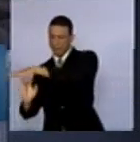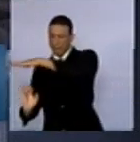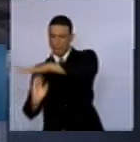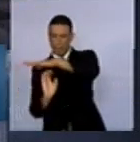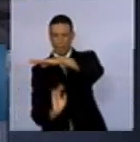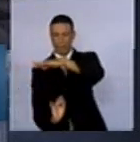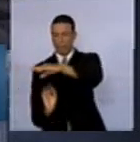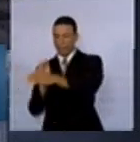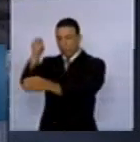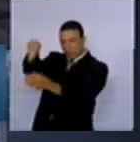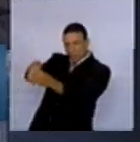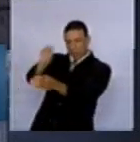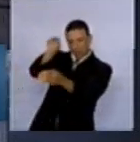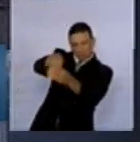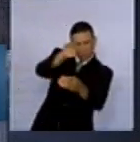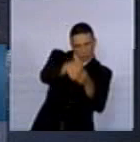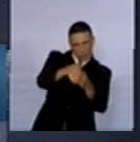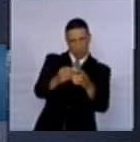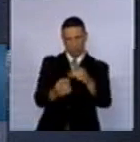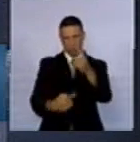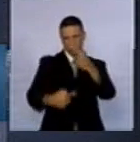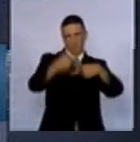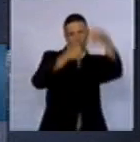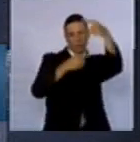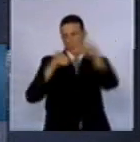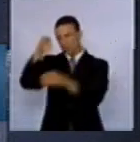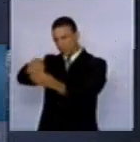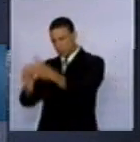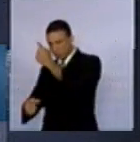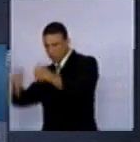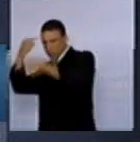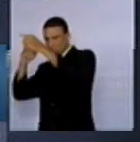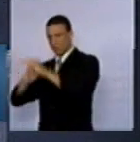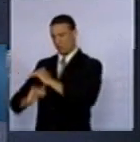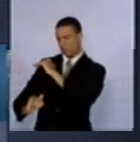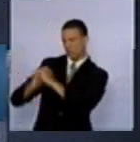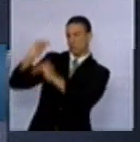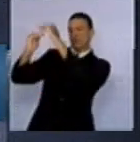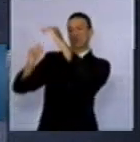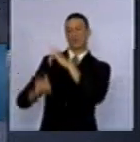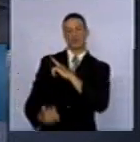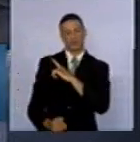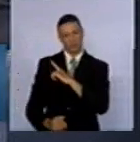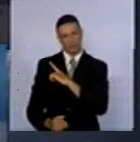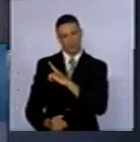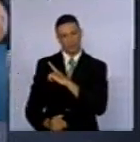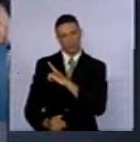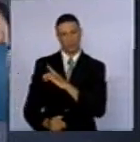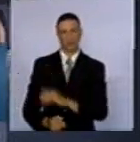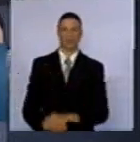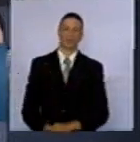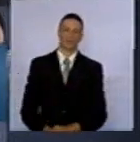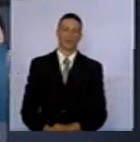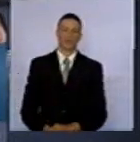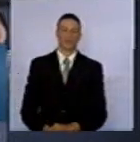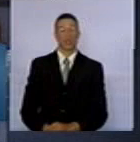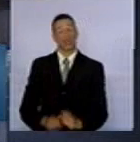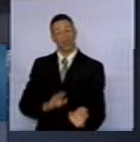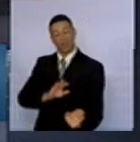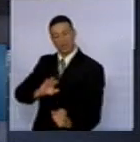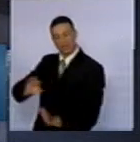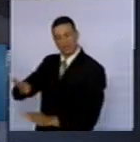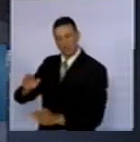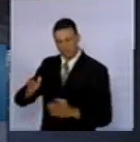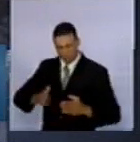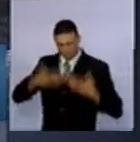dentro do da convergência do processo de convergência aí vem a parte da desilusão